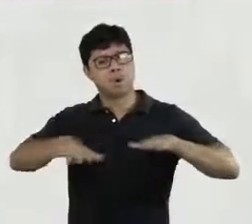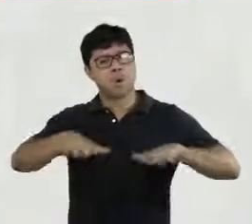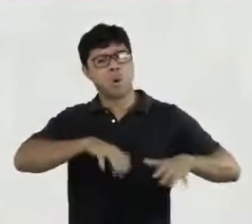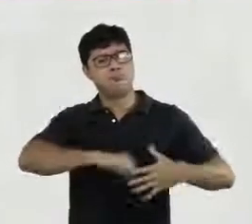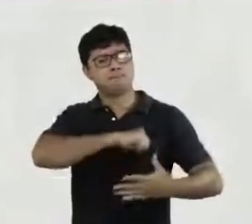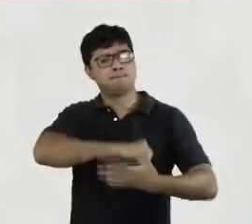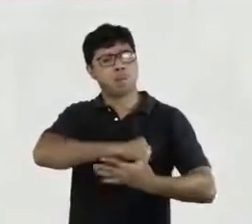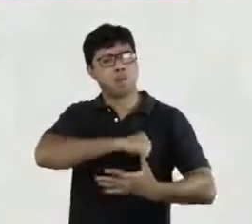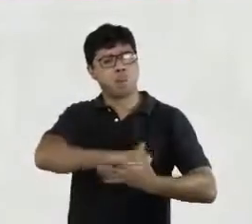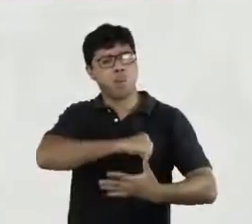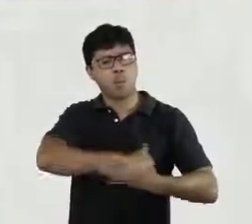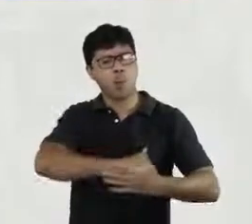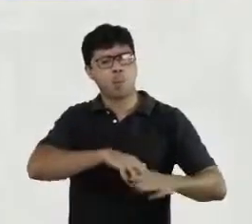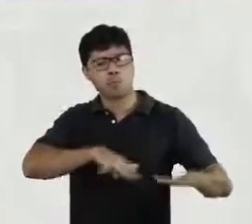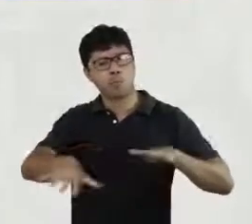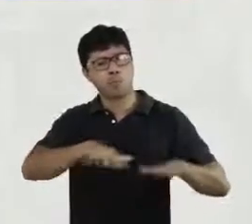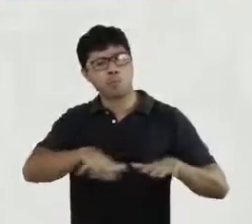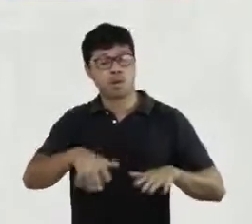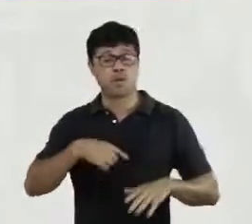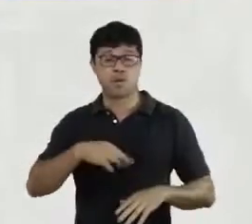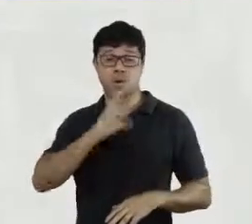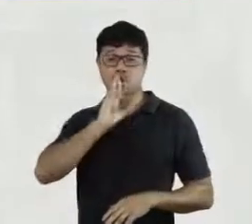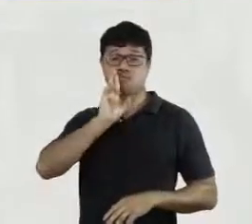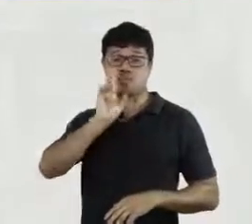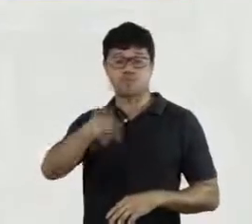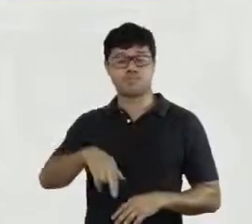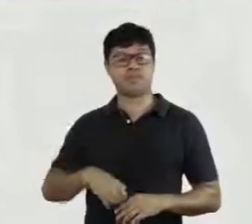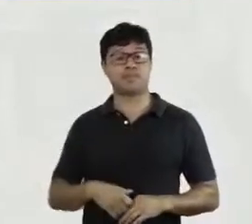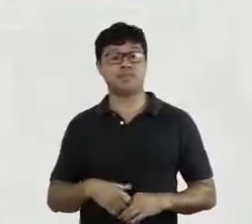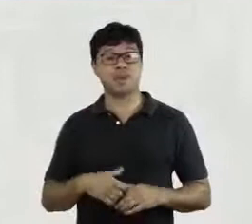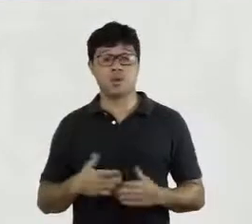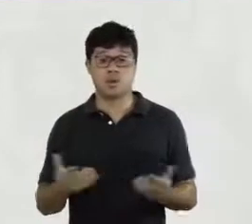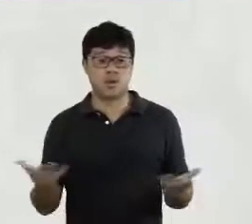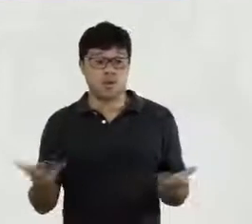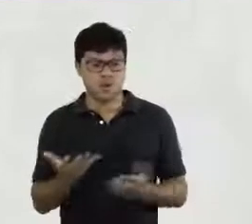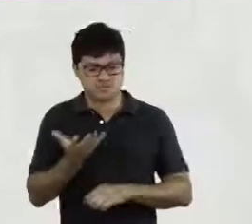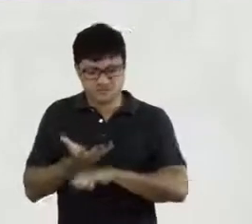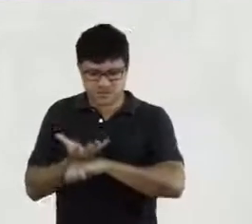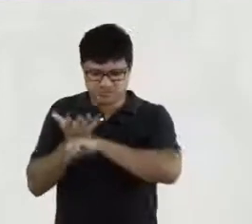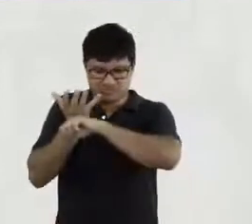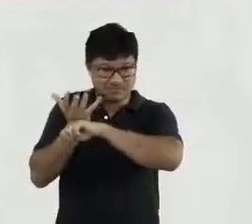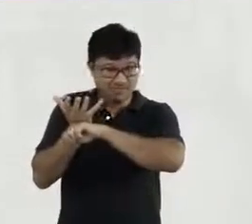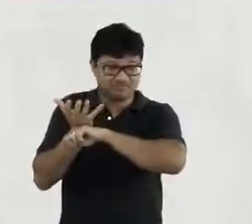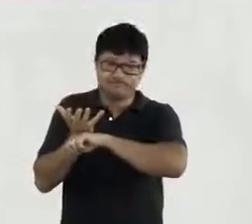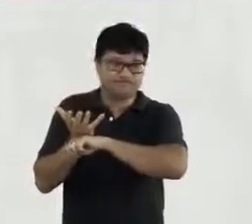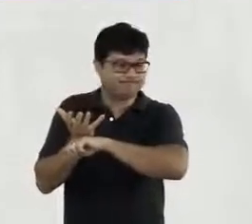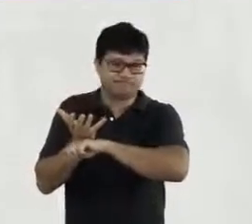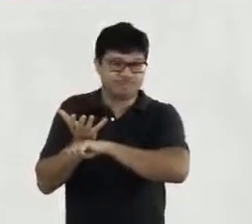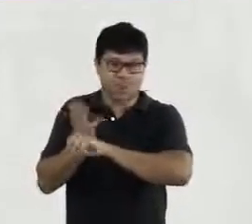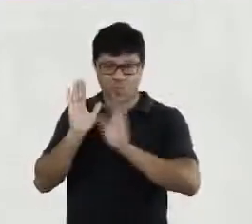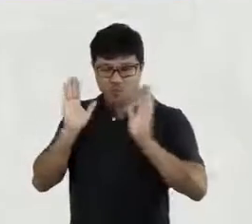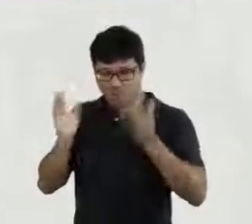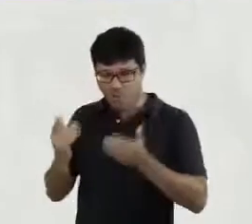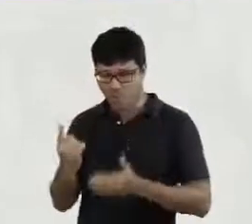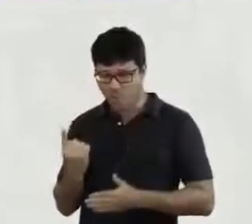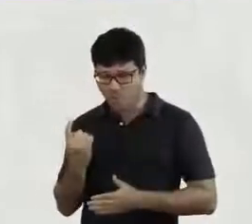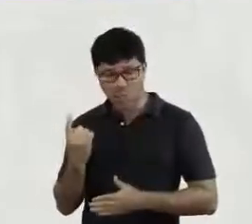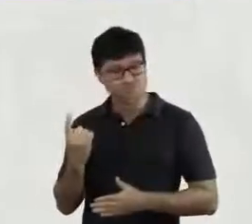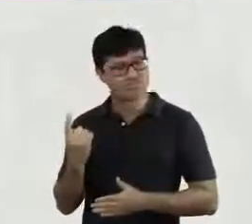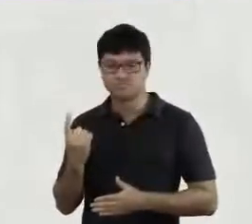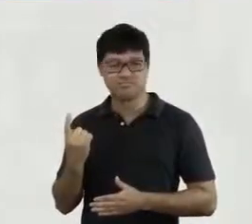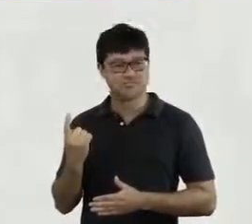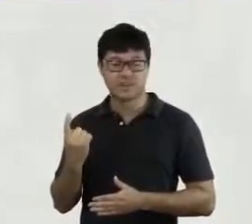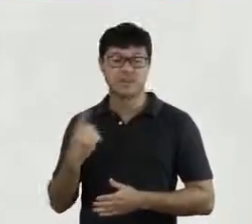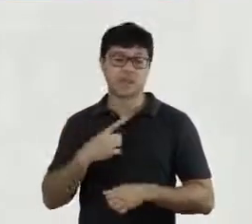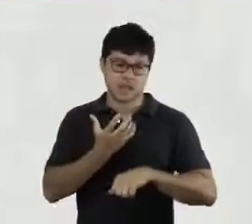movimento, porque eu vou te responder. Veja bem, nós não temos uma disciplina exclusiva. Nós